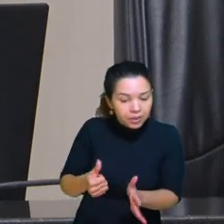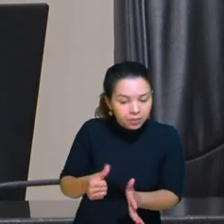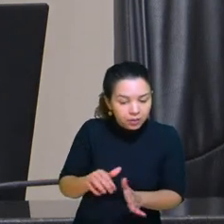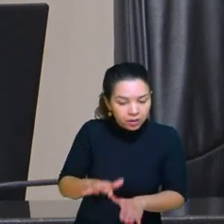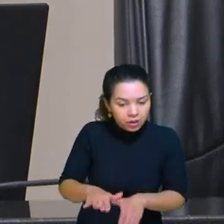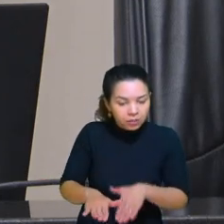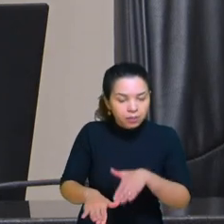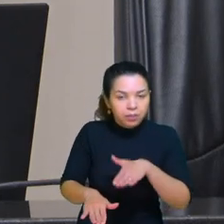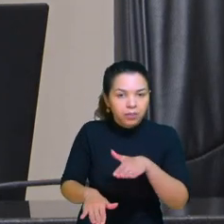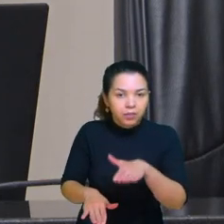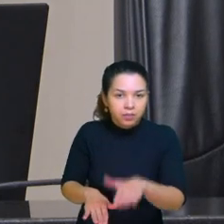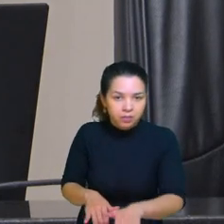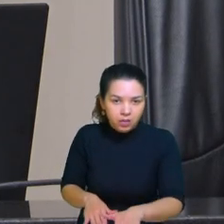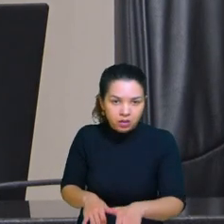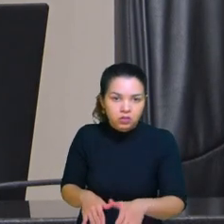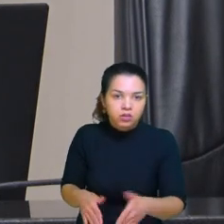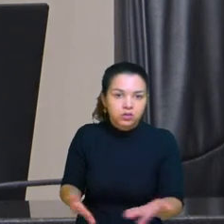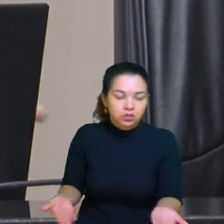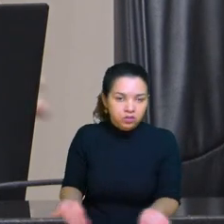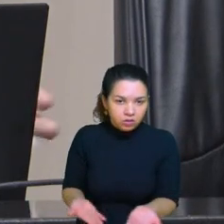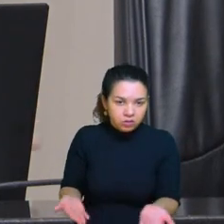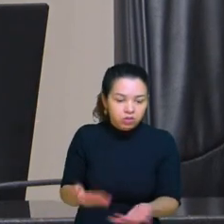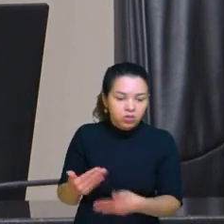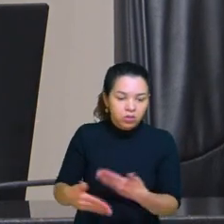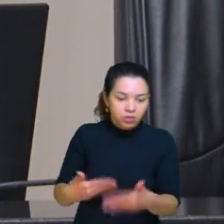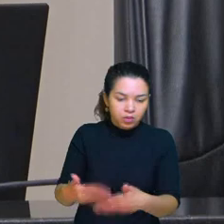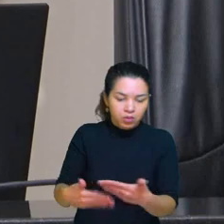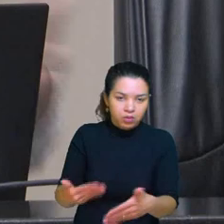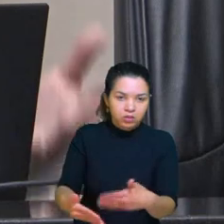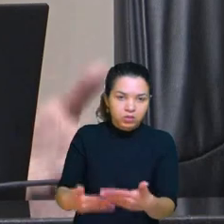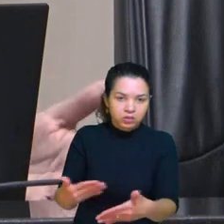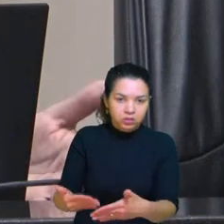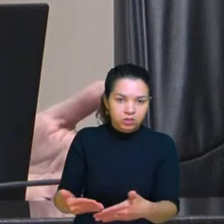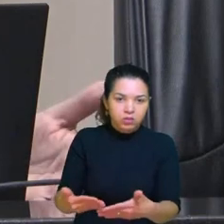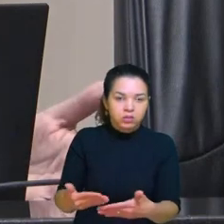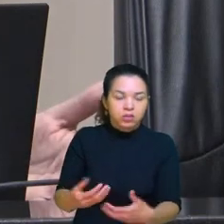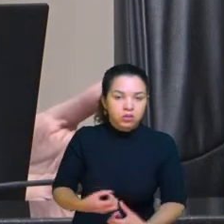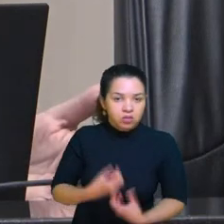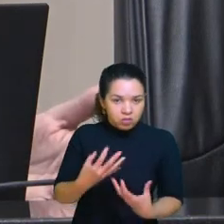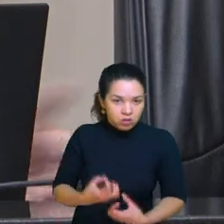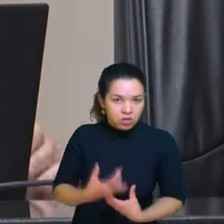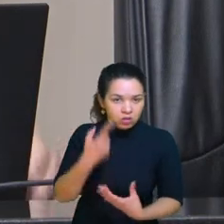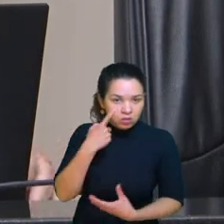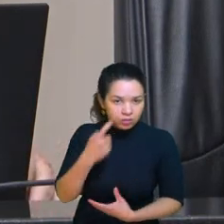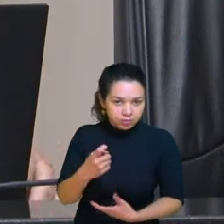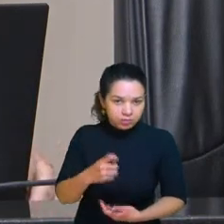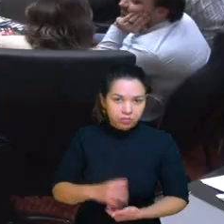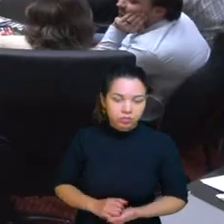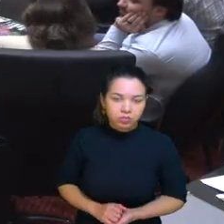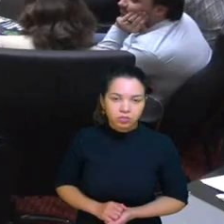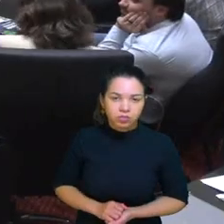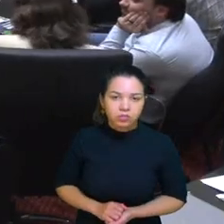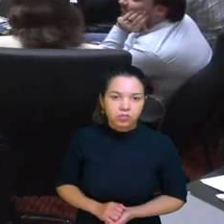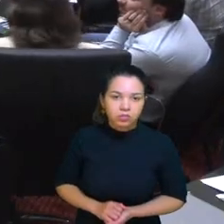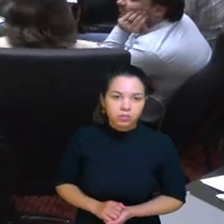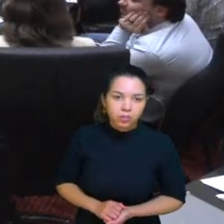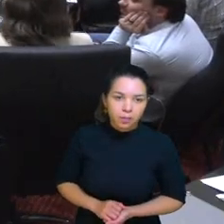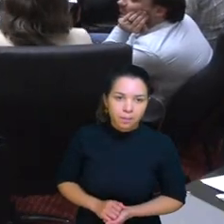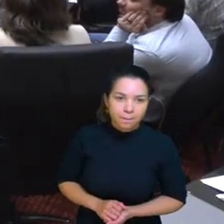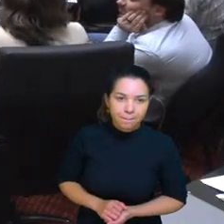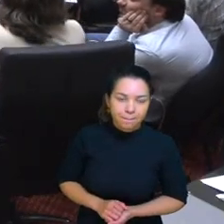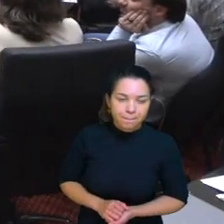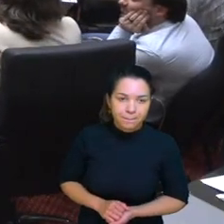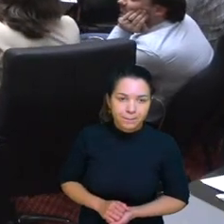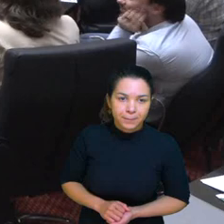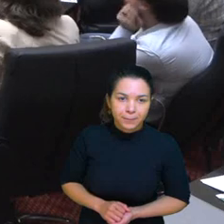eh eh de um processo que eu entendo muito inspirador e muito interessante Obrigado Amon